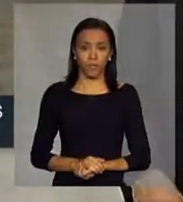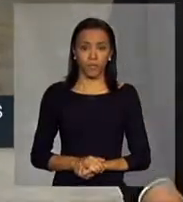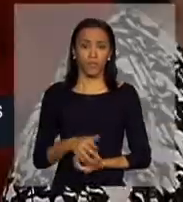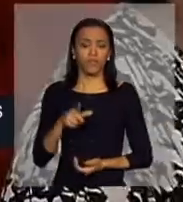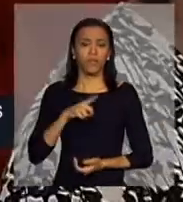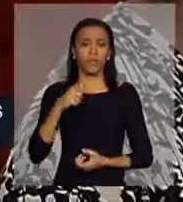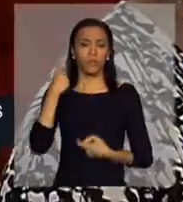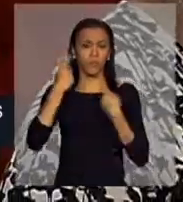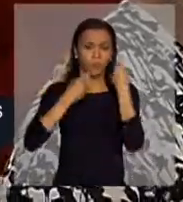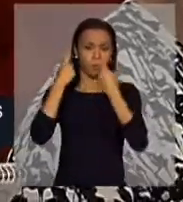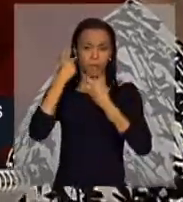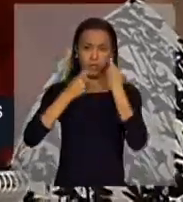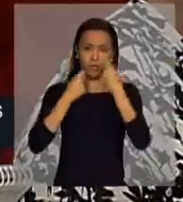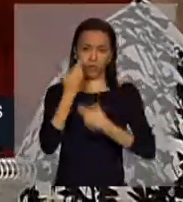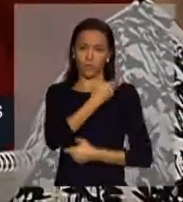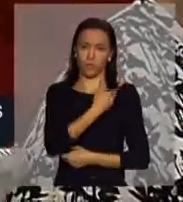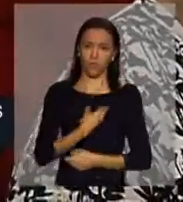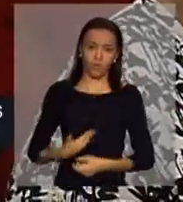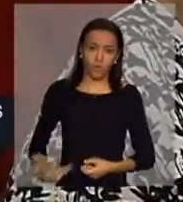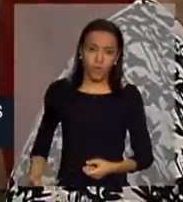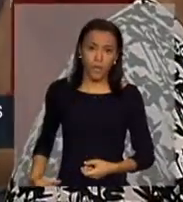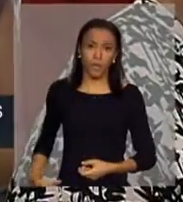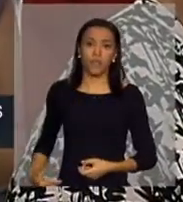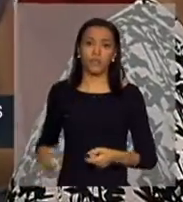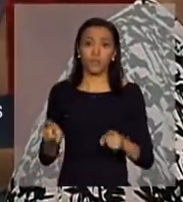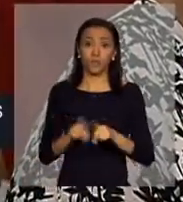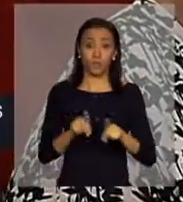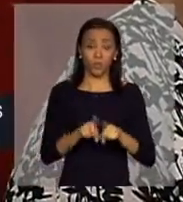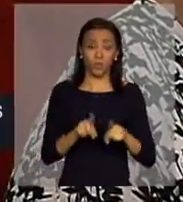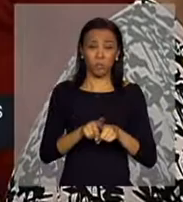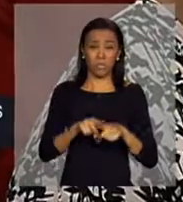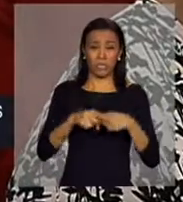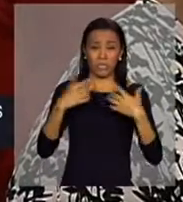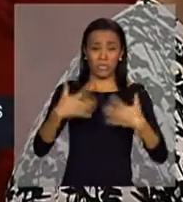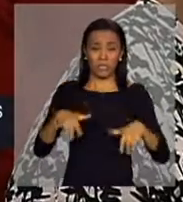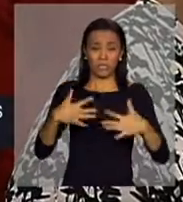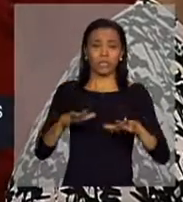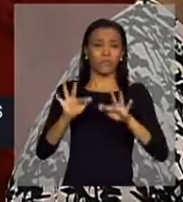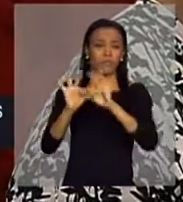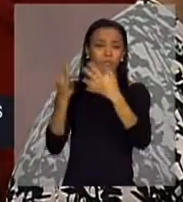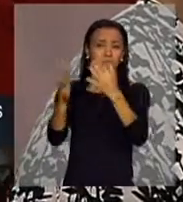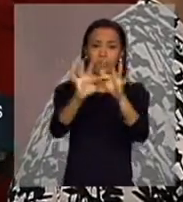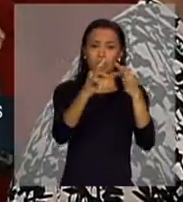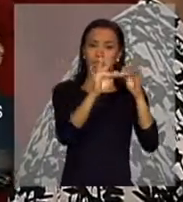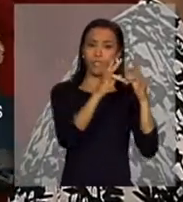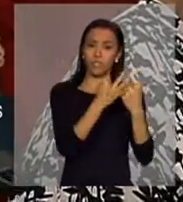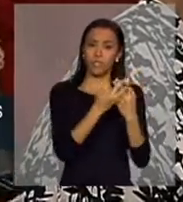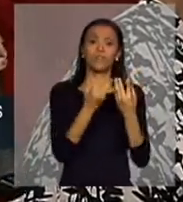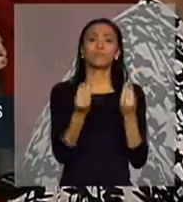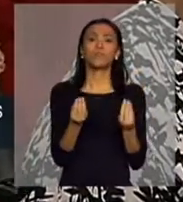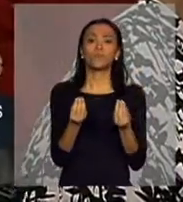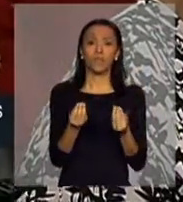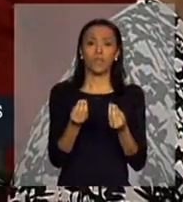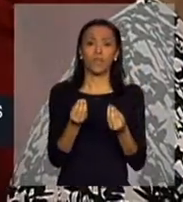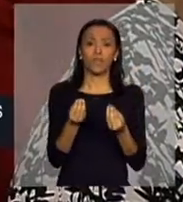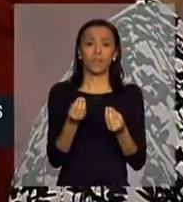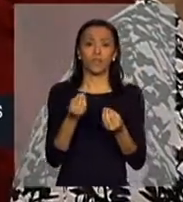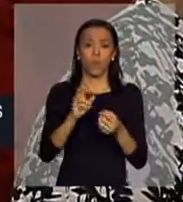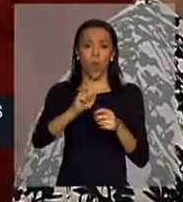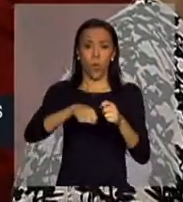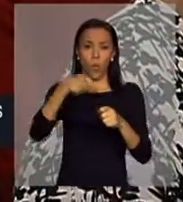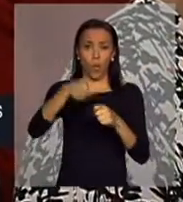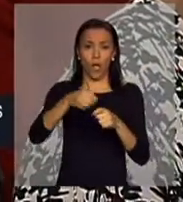uma preocupação do governo com o peso e a sobrecarga às famílias com a manutenção da multa